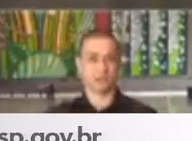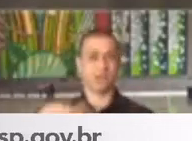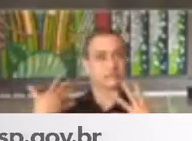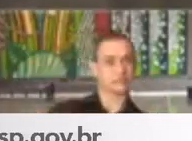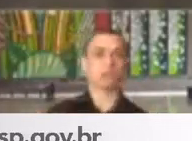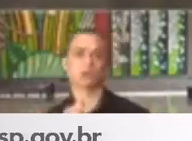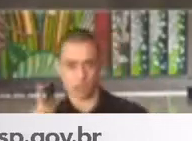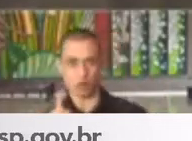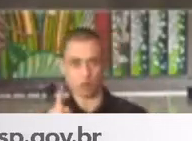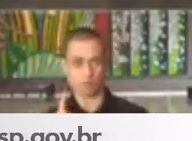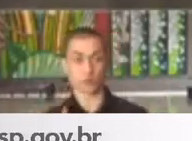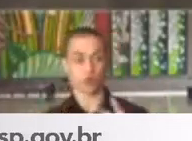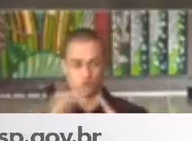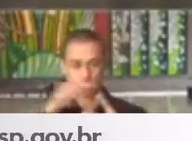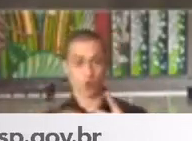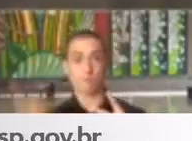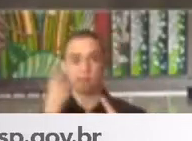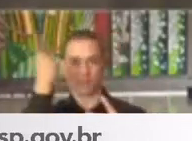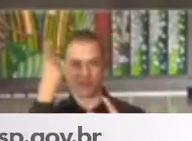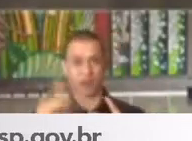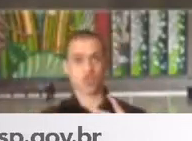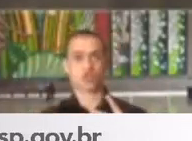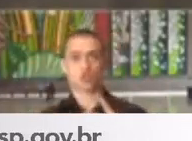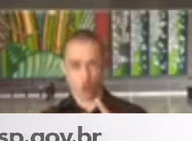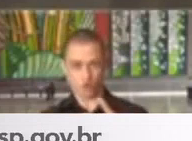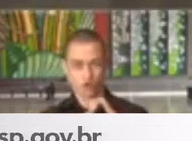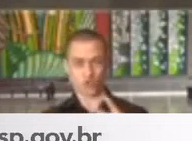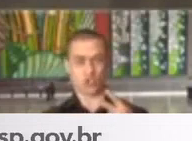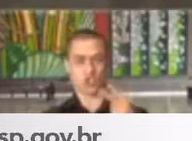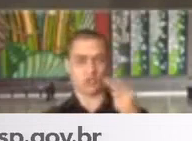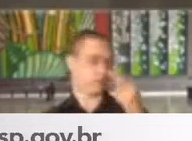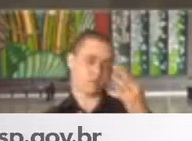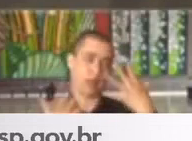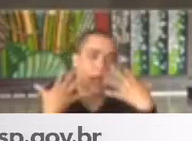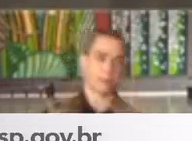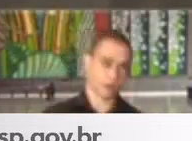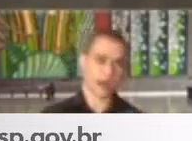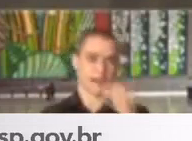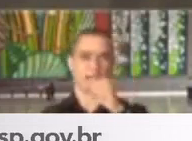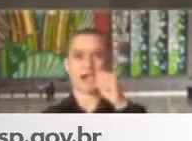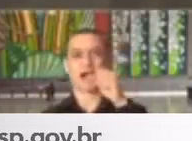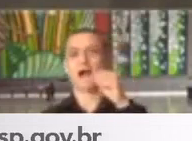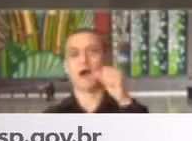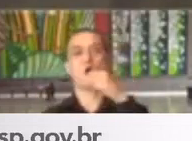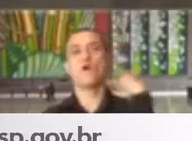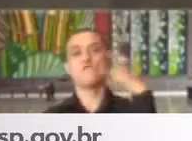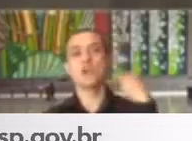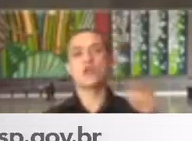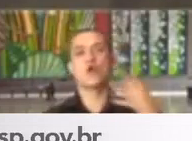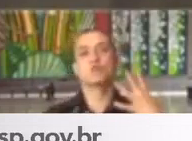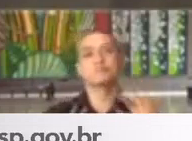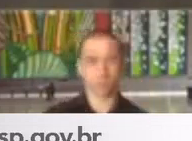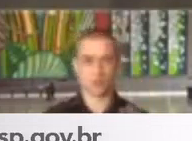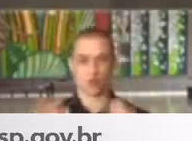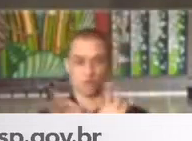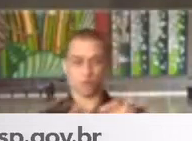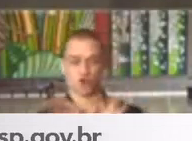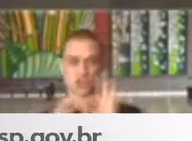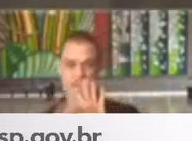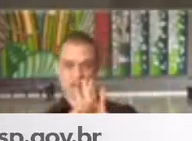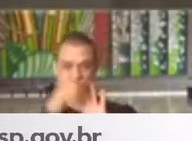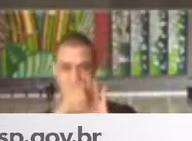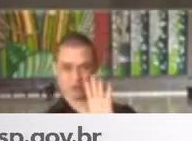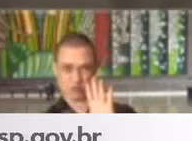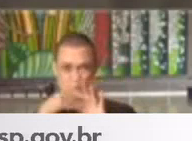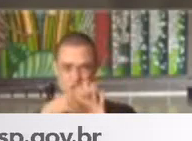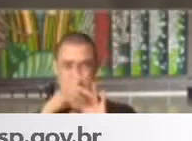os dois primeiros casos de uma nova resolução aprovada pela Câmara Municipal que permite todo projeto de lei relacionado